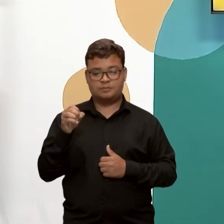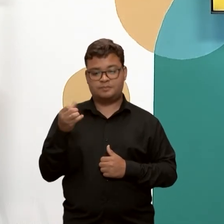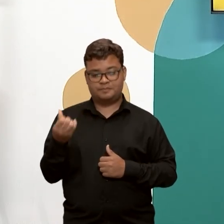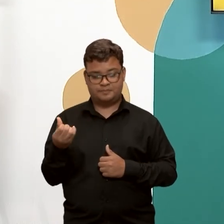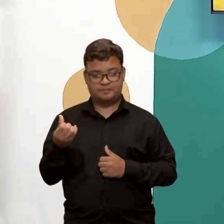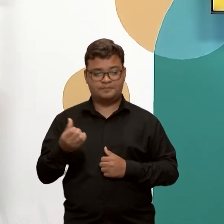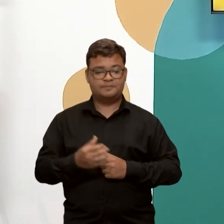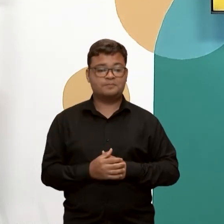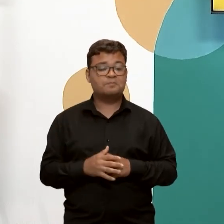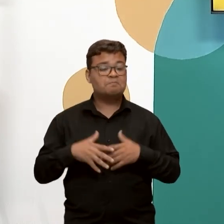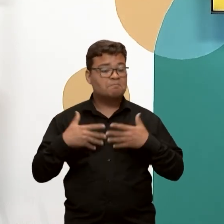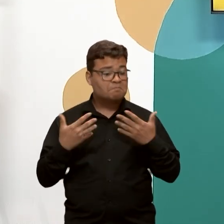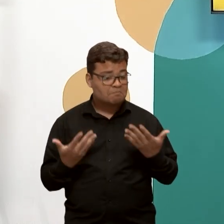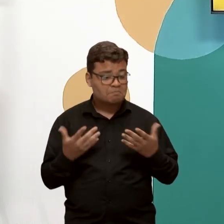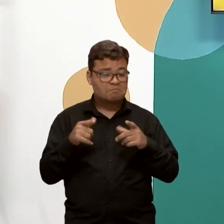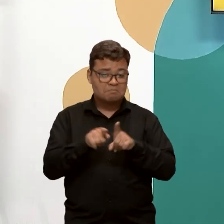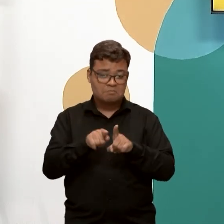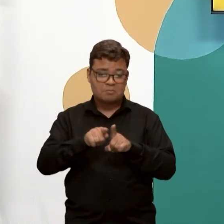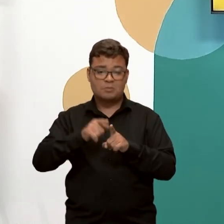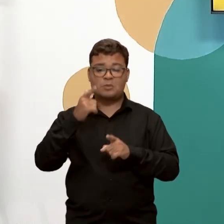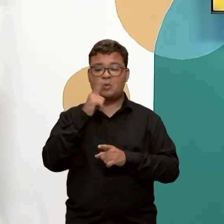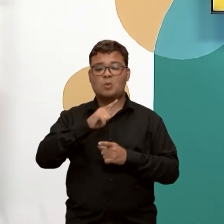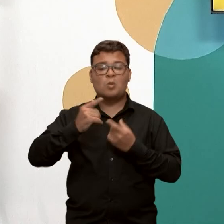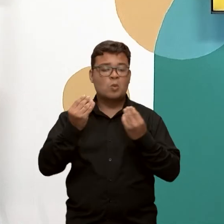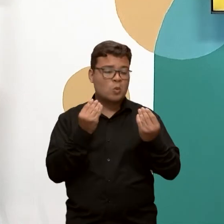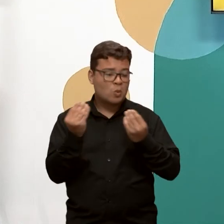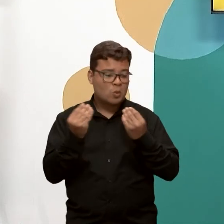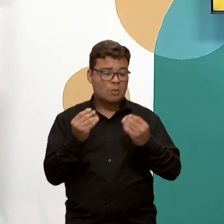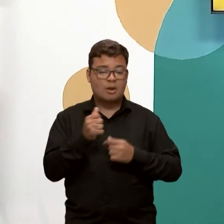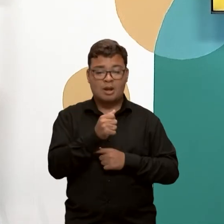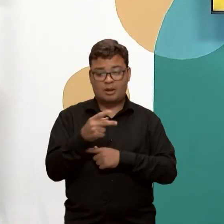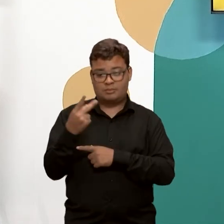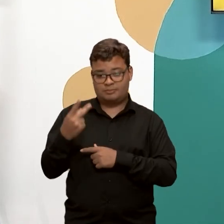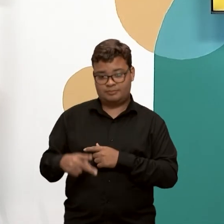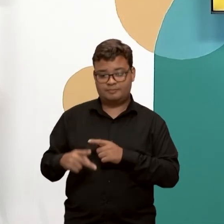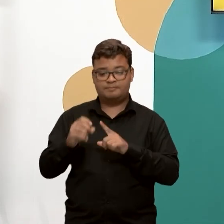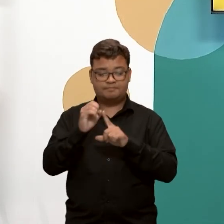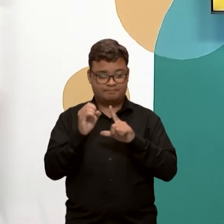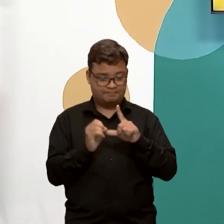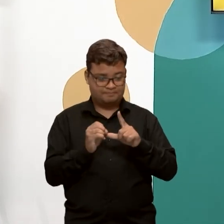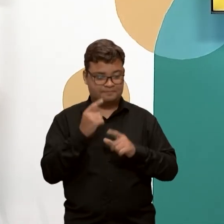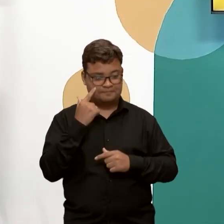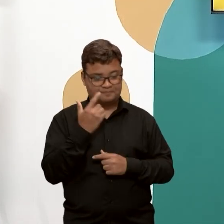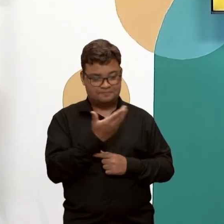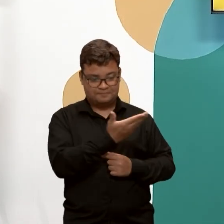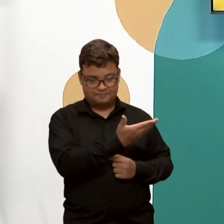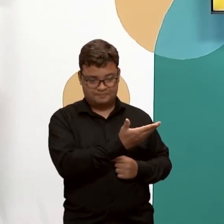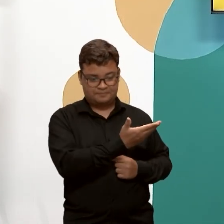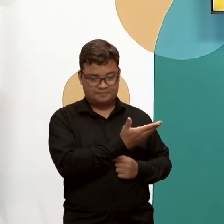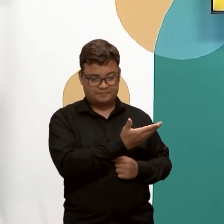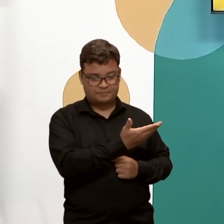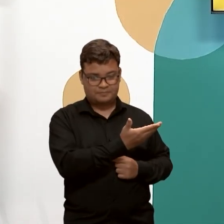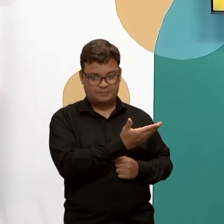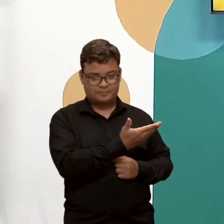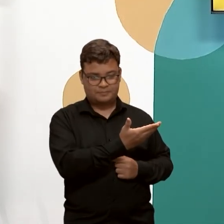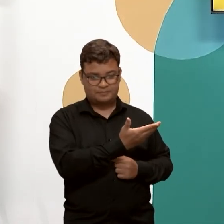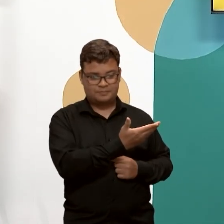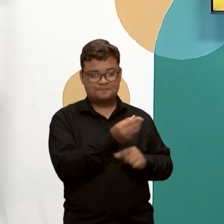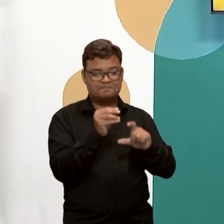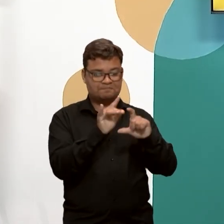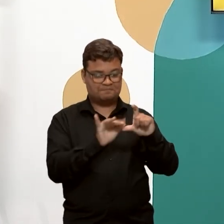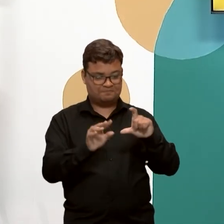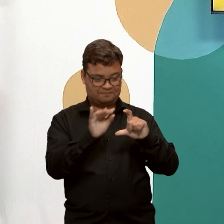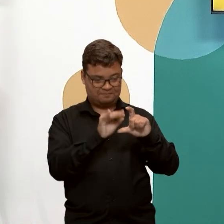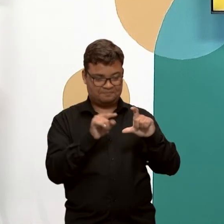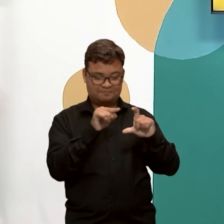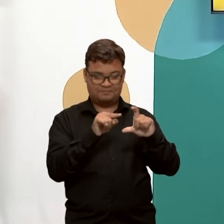62991811406. Outra forma de se conectar com a gente é baixar o aplicativo da TV UFG. Vai aparecer, ou já está aparecendo aqui na tela, um